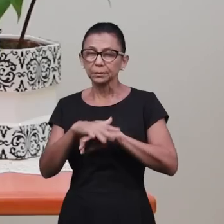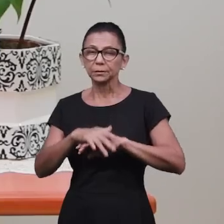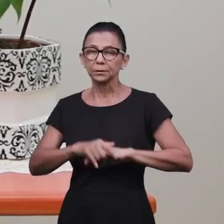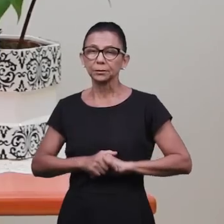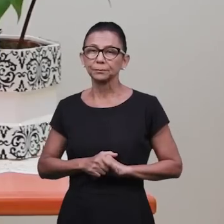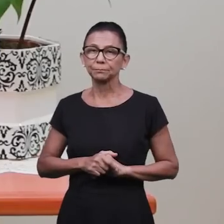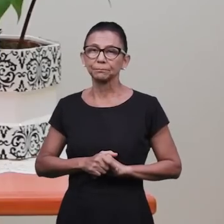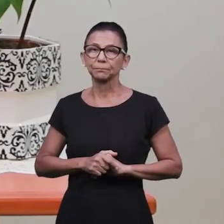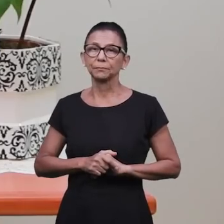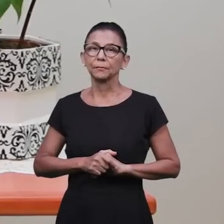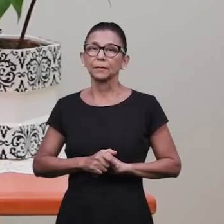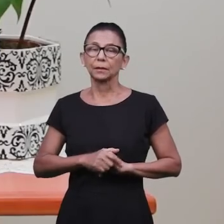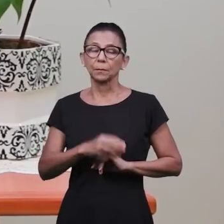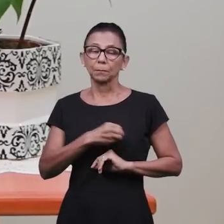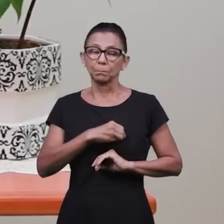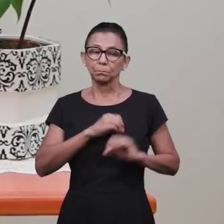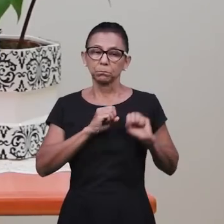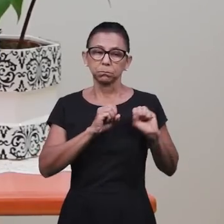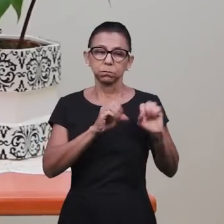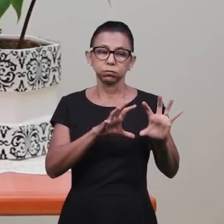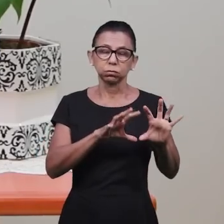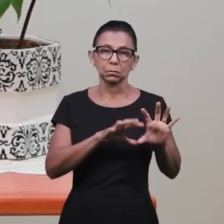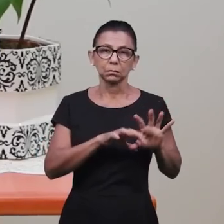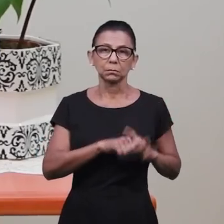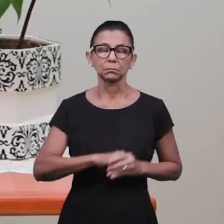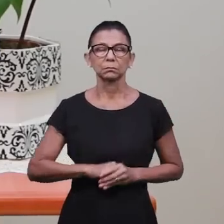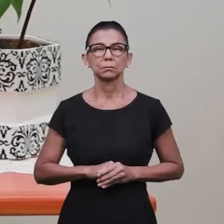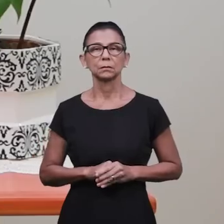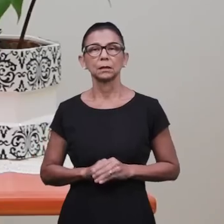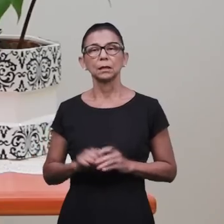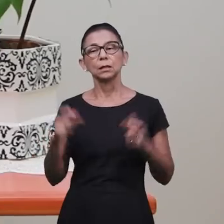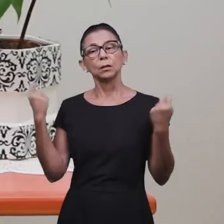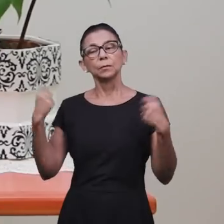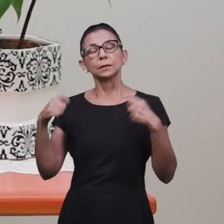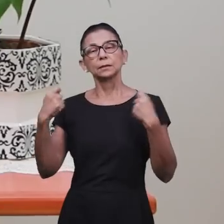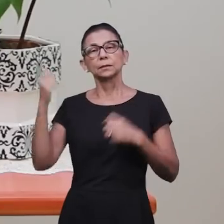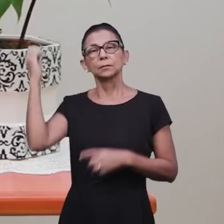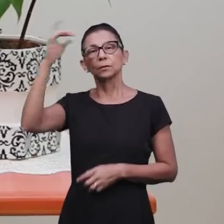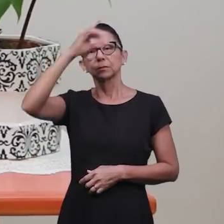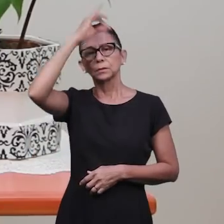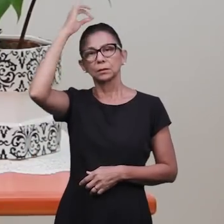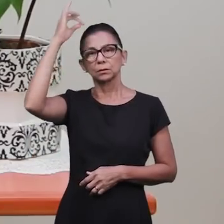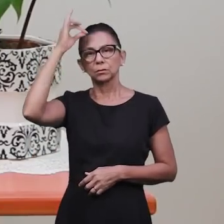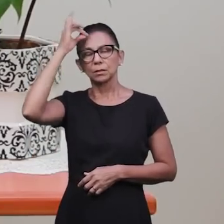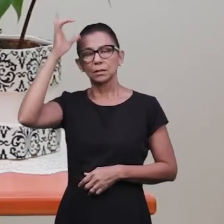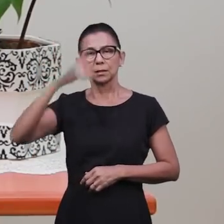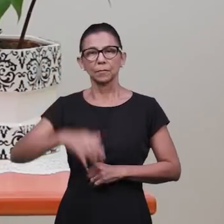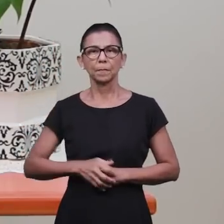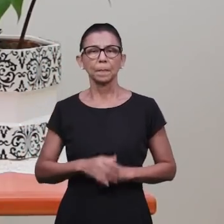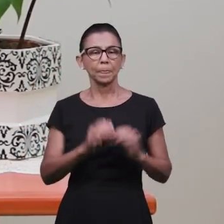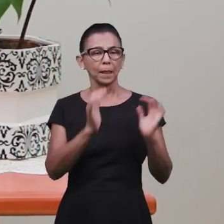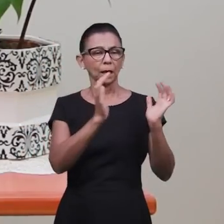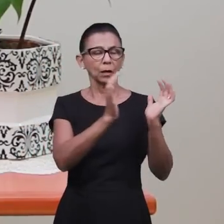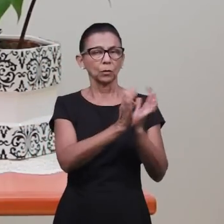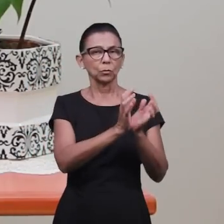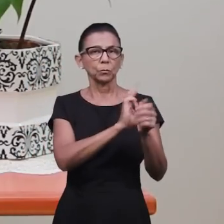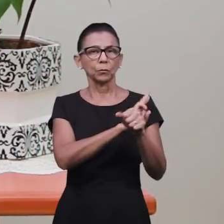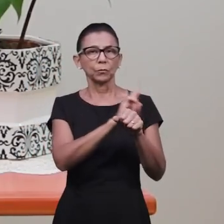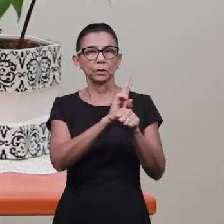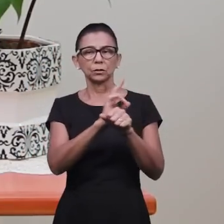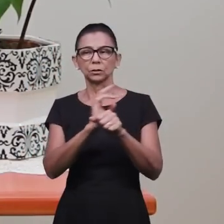nós precisamos do Espírito Santo. A diferença entre as